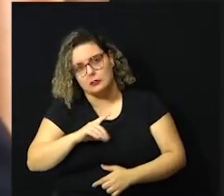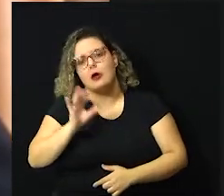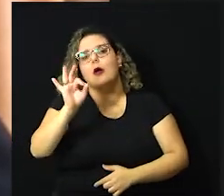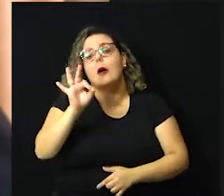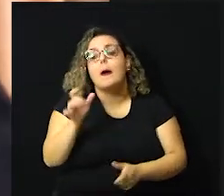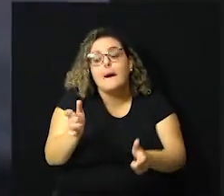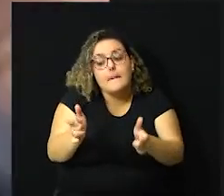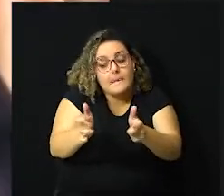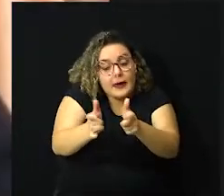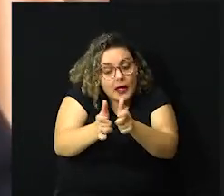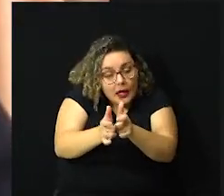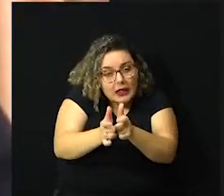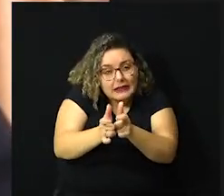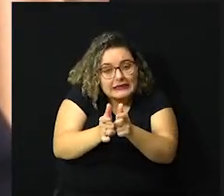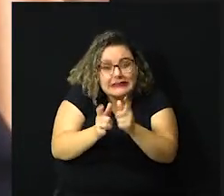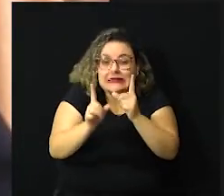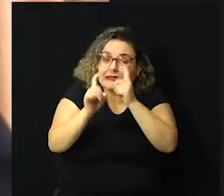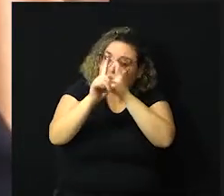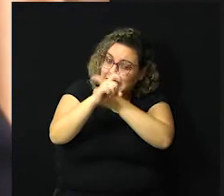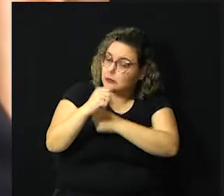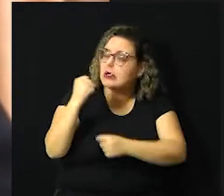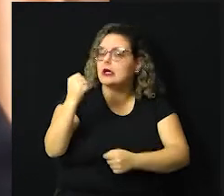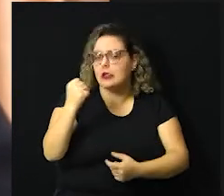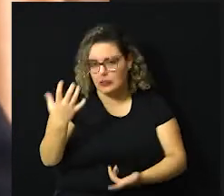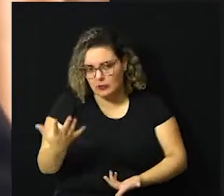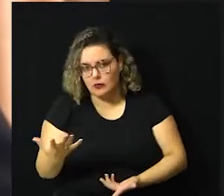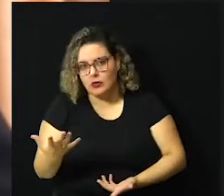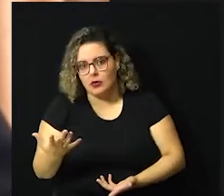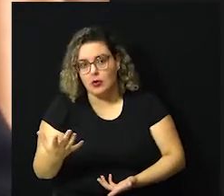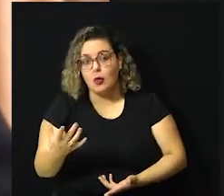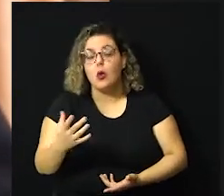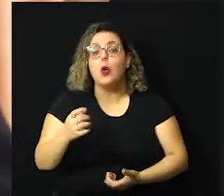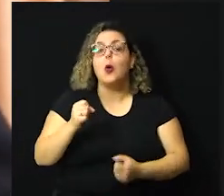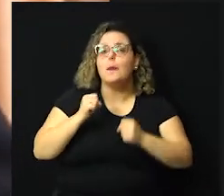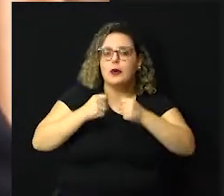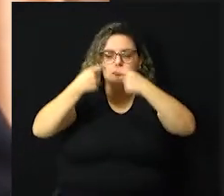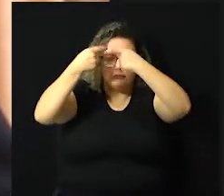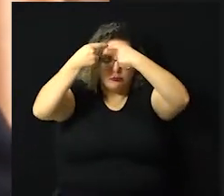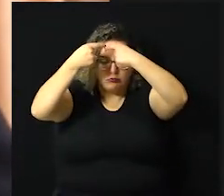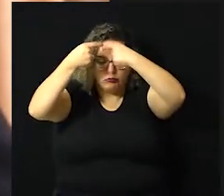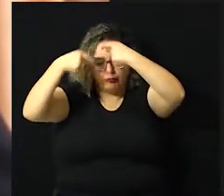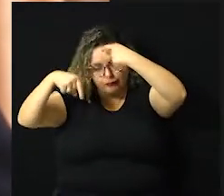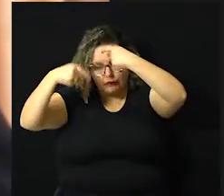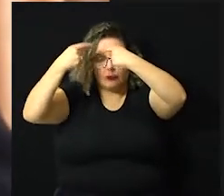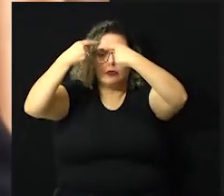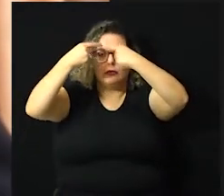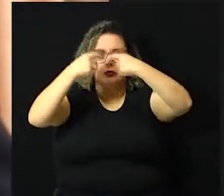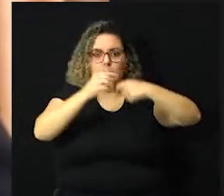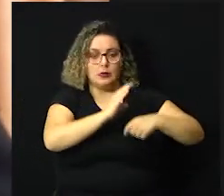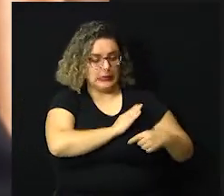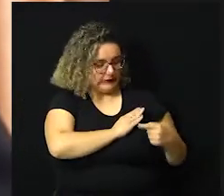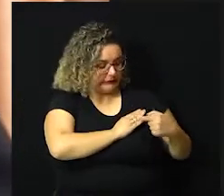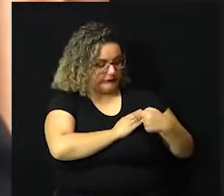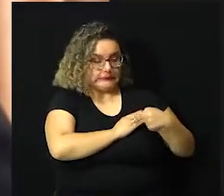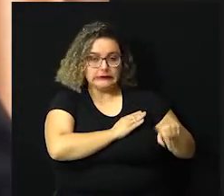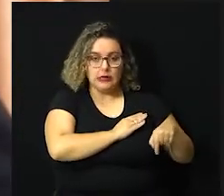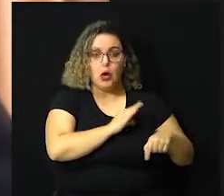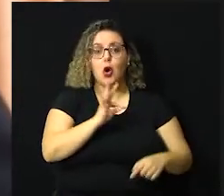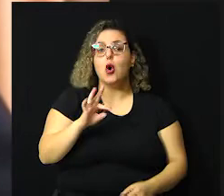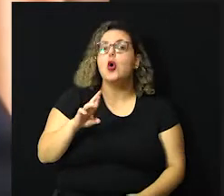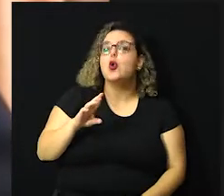porcentagem pequena de complicações mais severas. A gente pode ter um derrame cerebral, uma inflamação do coração, uma